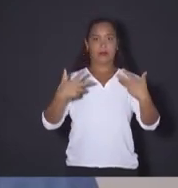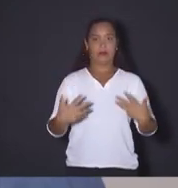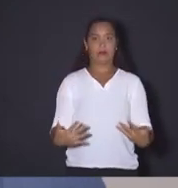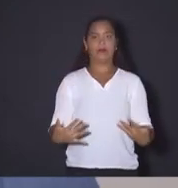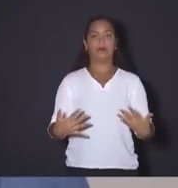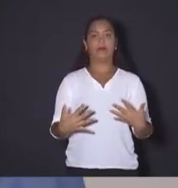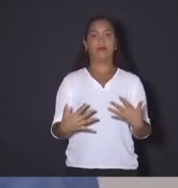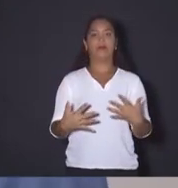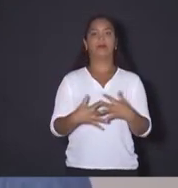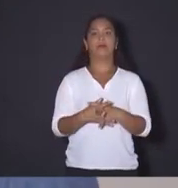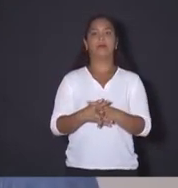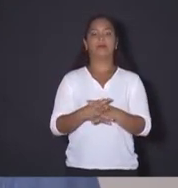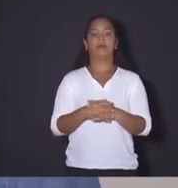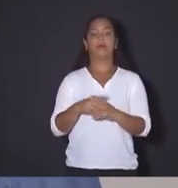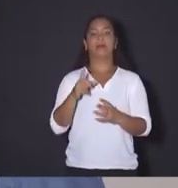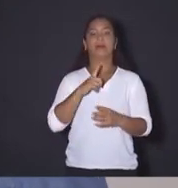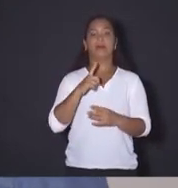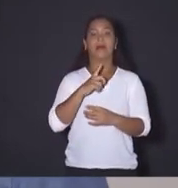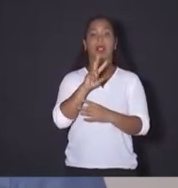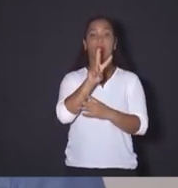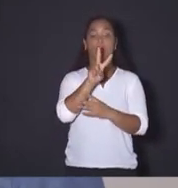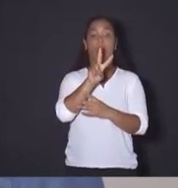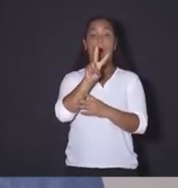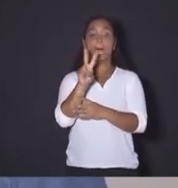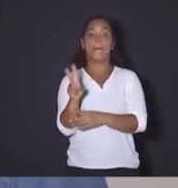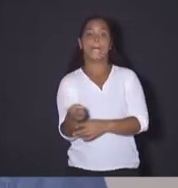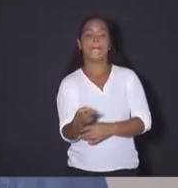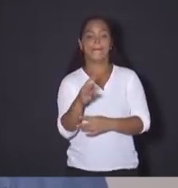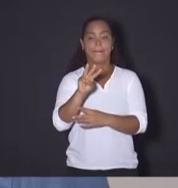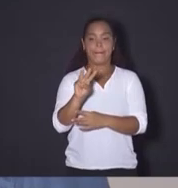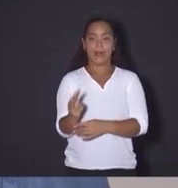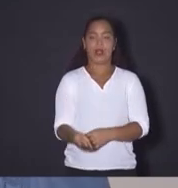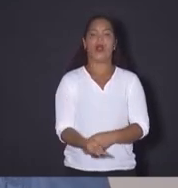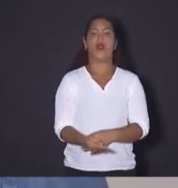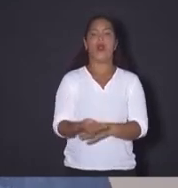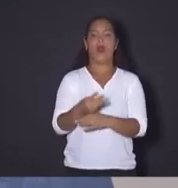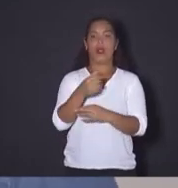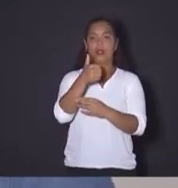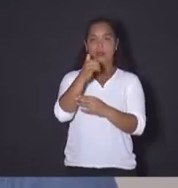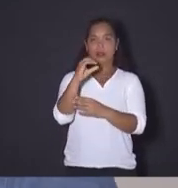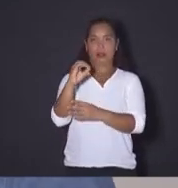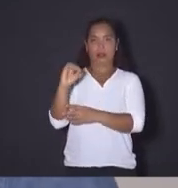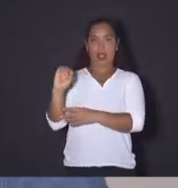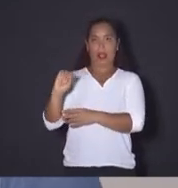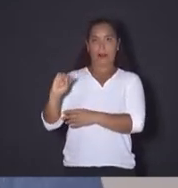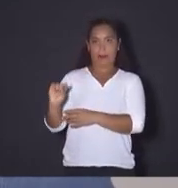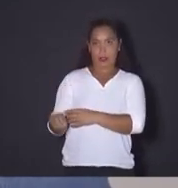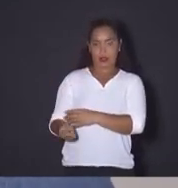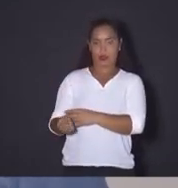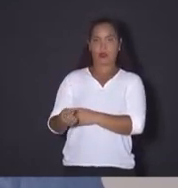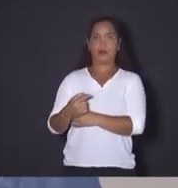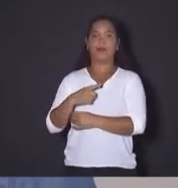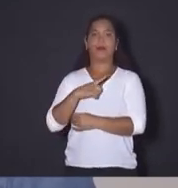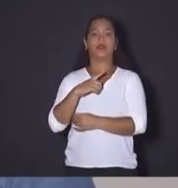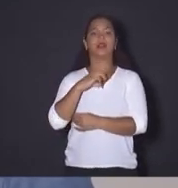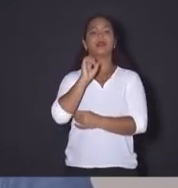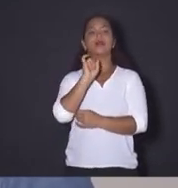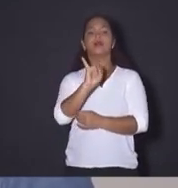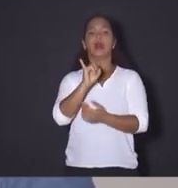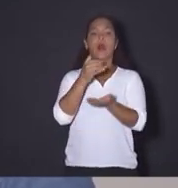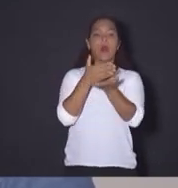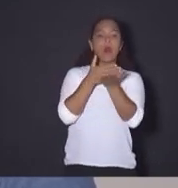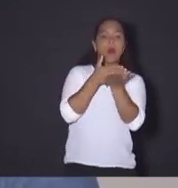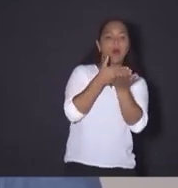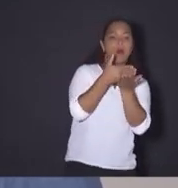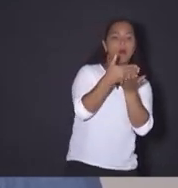nós falamos que tínhamos dois milhões e cem mil professores se nós precisamos resolver a questão da formação inicial e